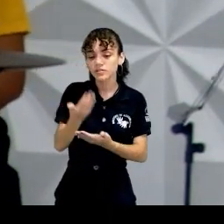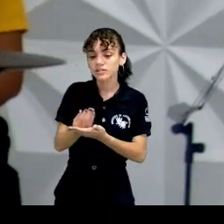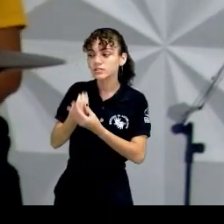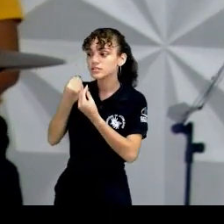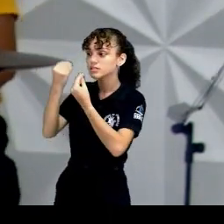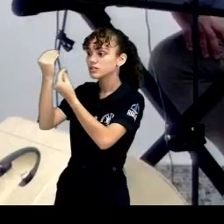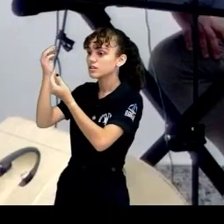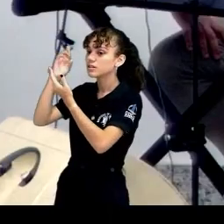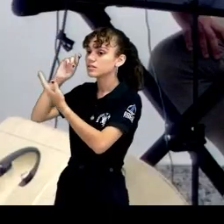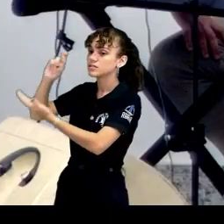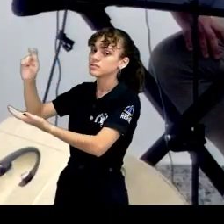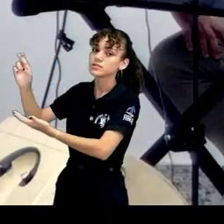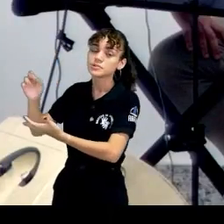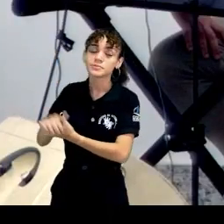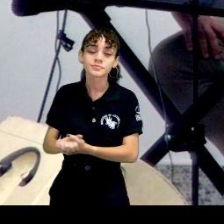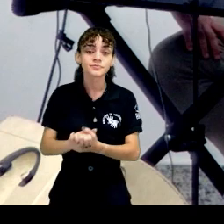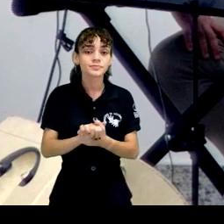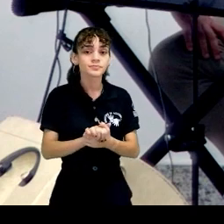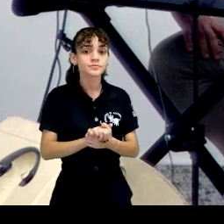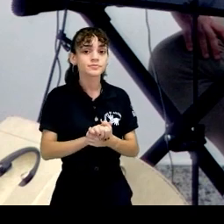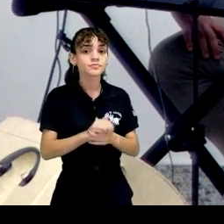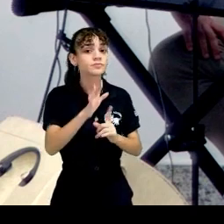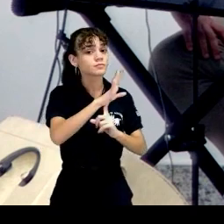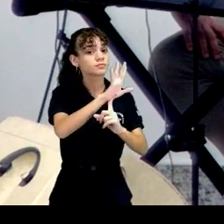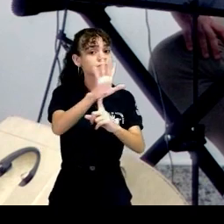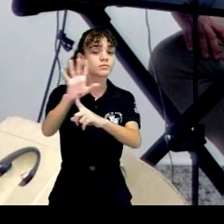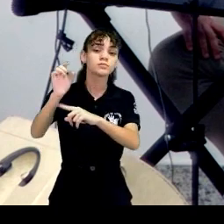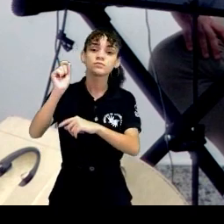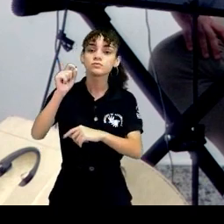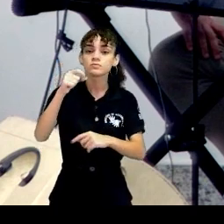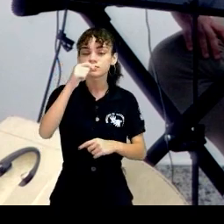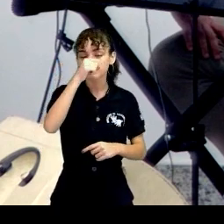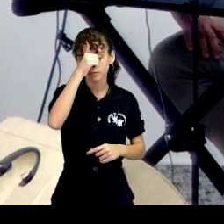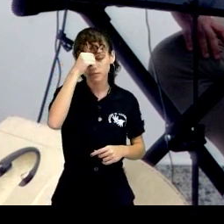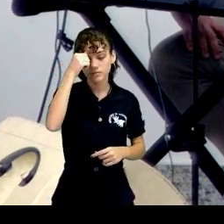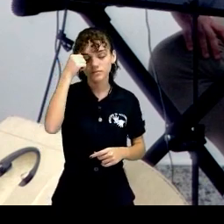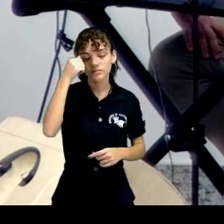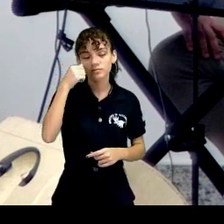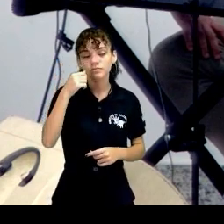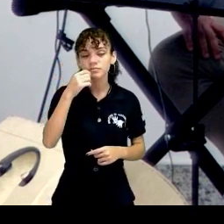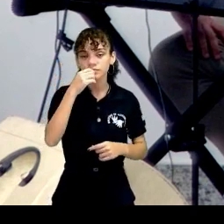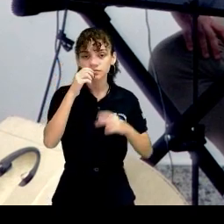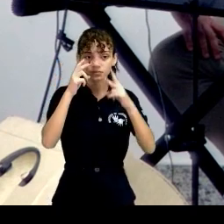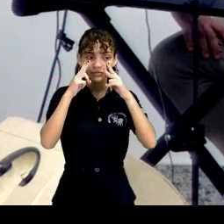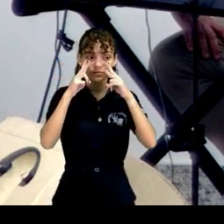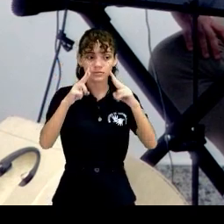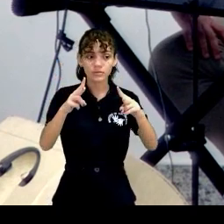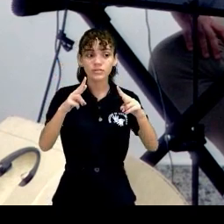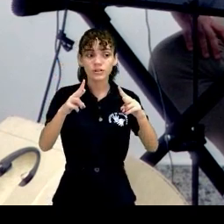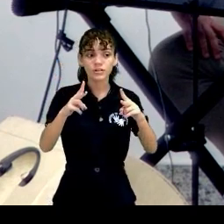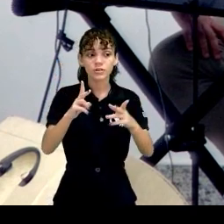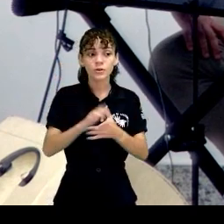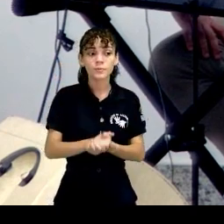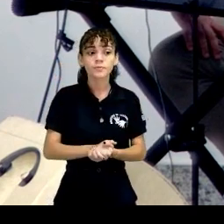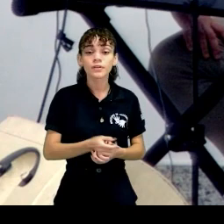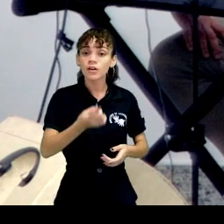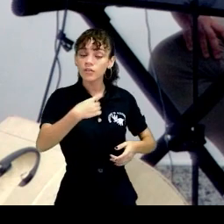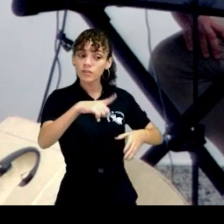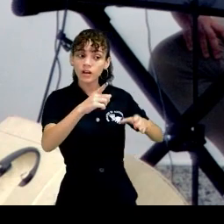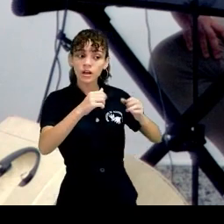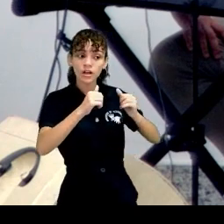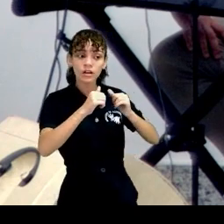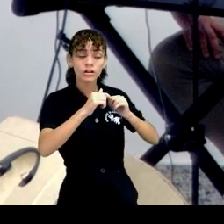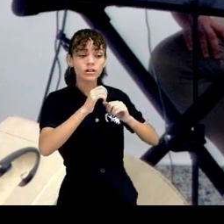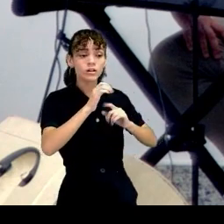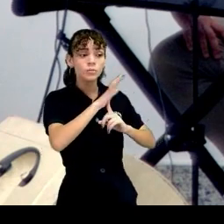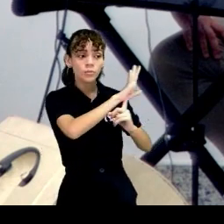assim: ao vê-los, Ele, Jesus, disse: vão mostrar-se aos sacerdotes. E enquanto eles